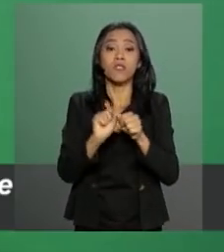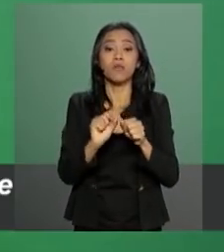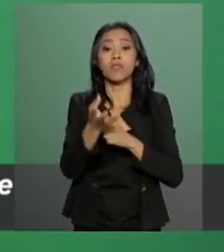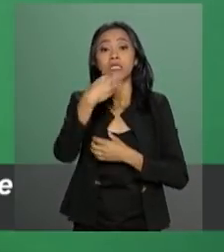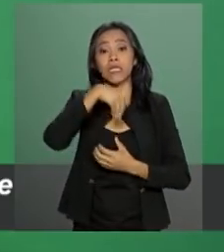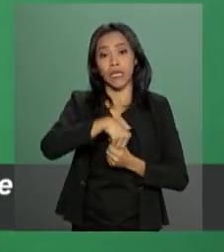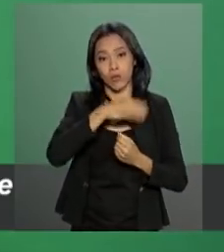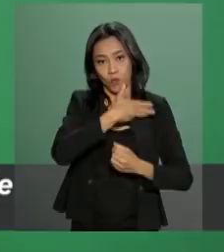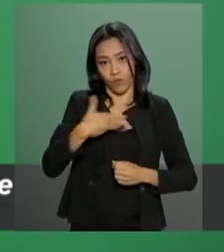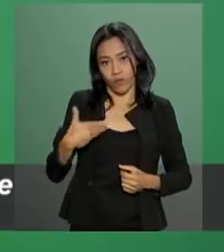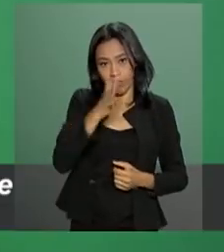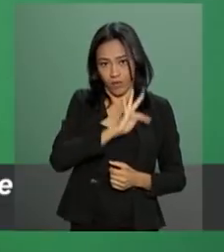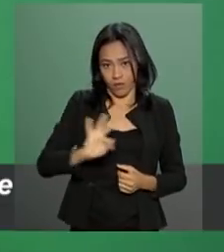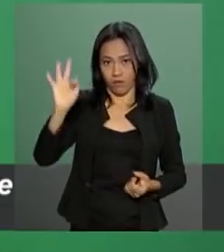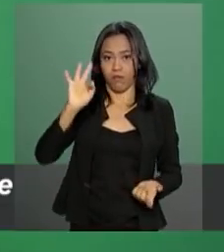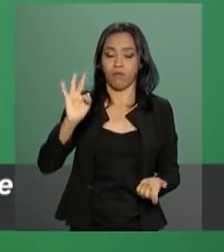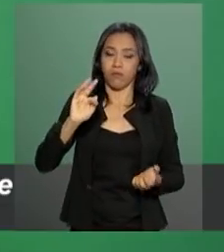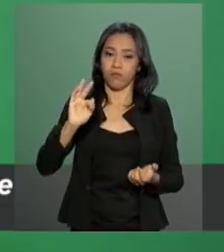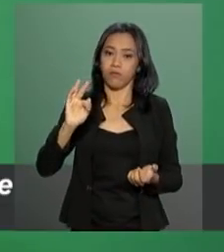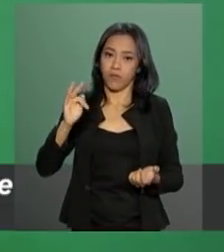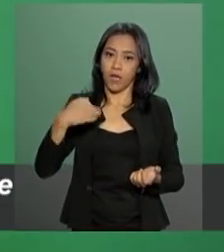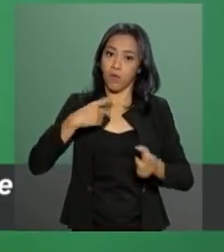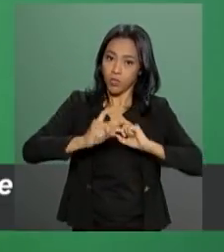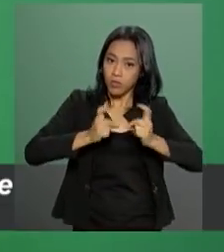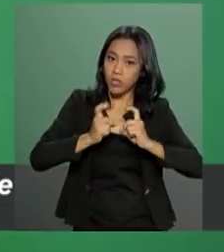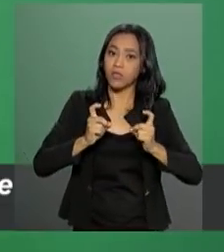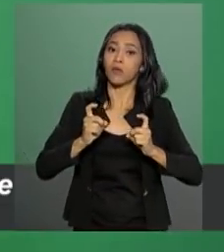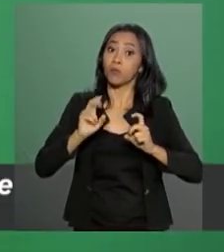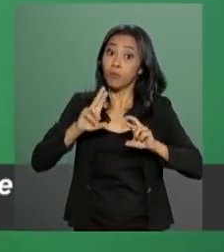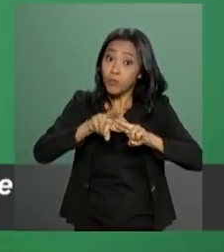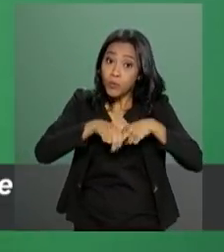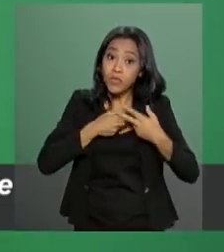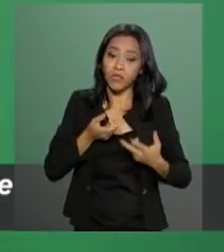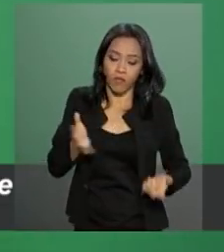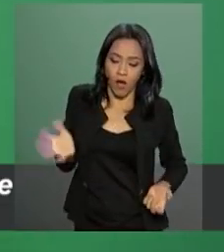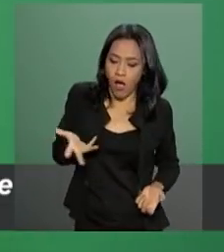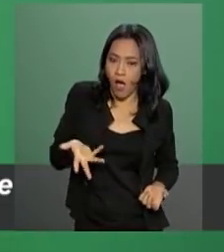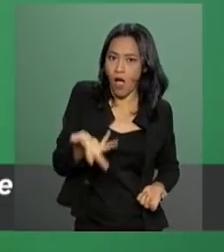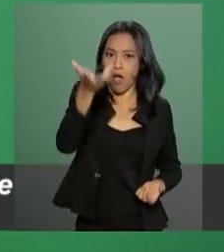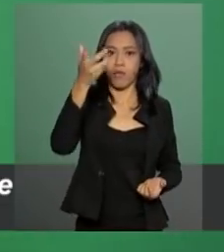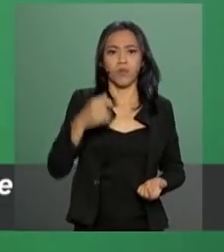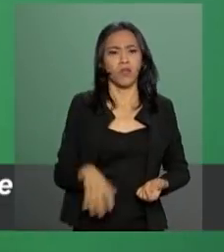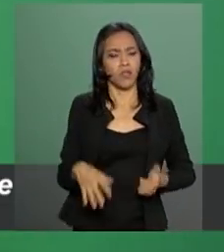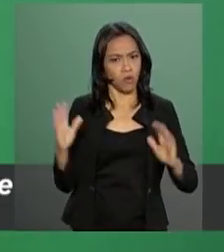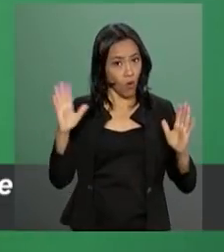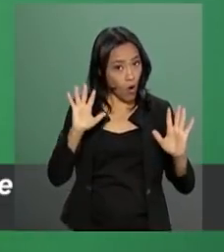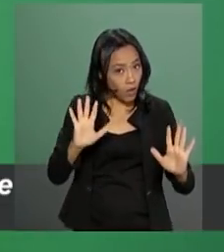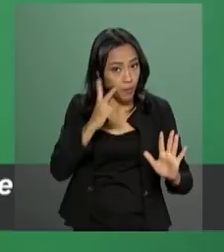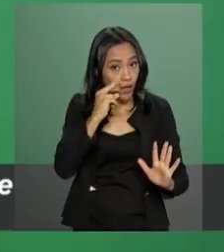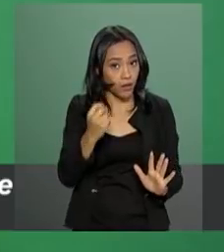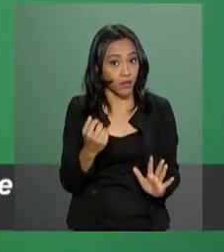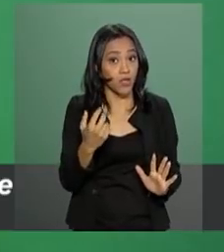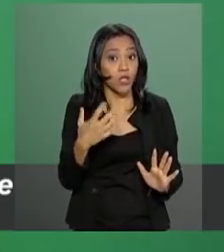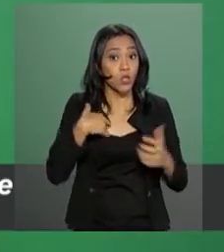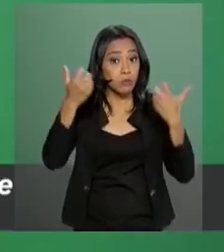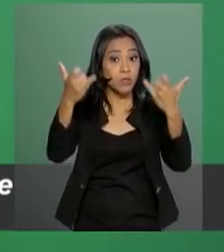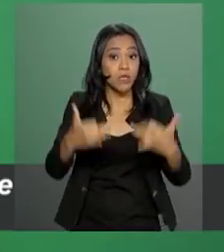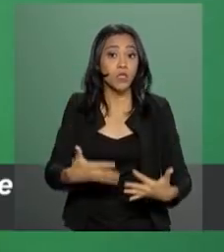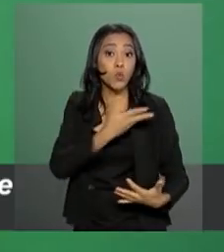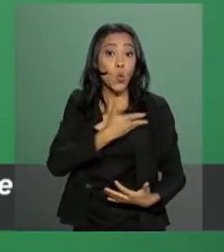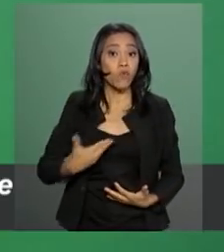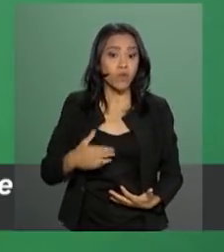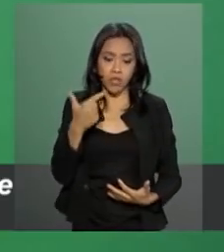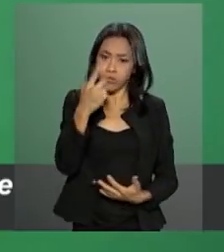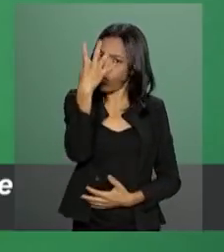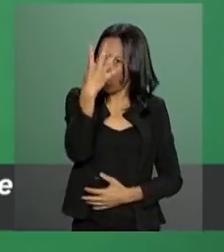isto é que deus não é de uma agilidade extraordinária para que em dois anos e vejam bem nós estamos falando aqui de um governo que não